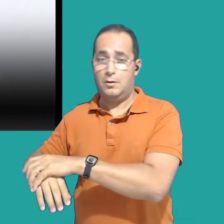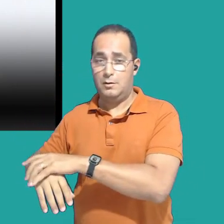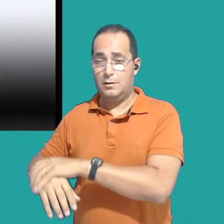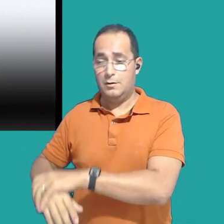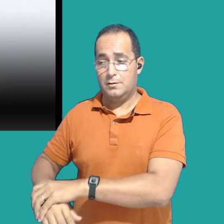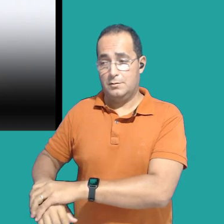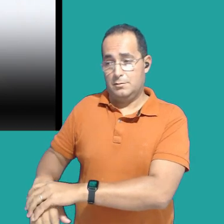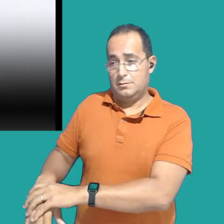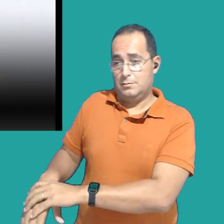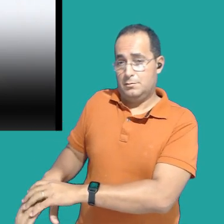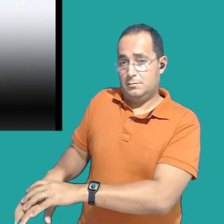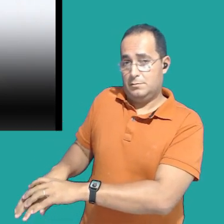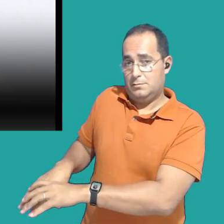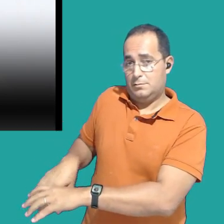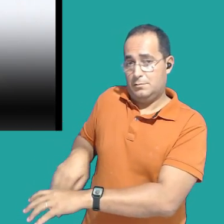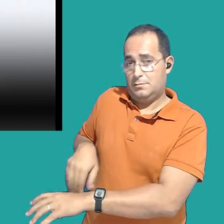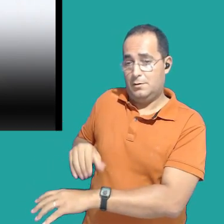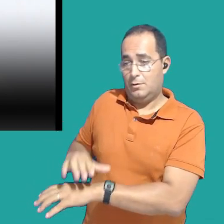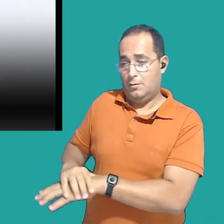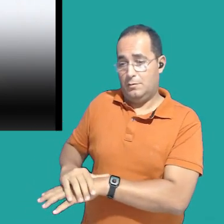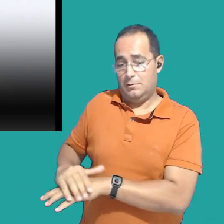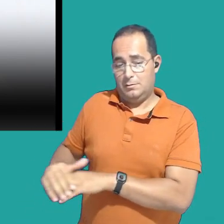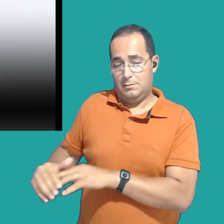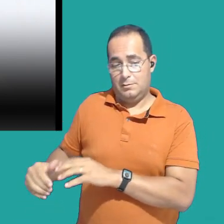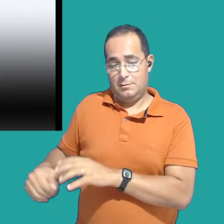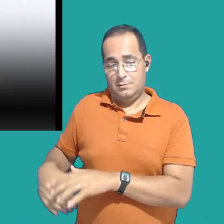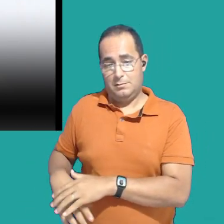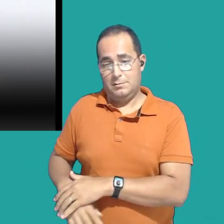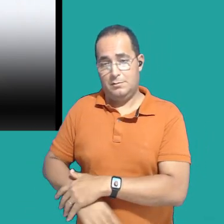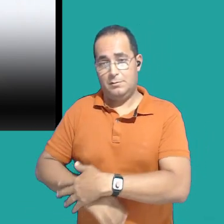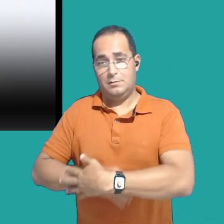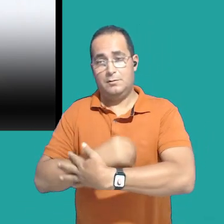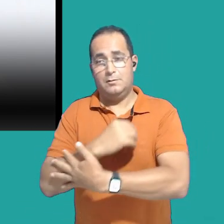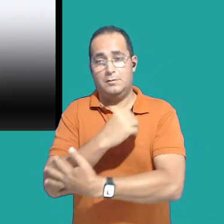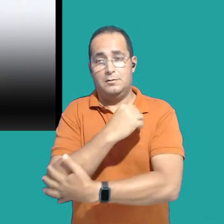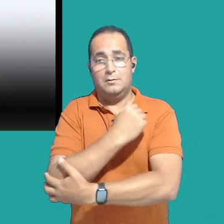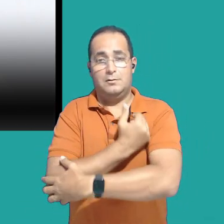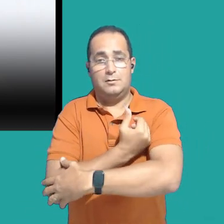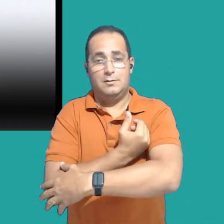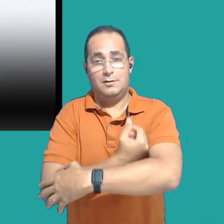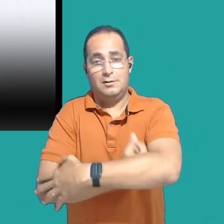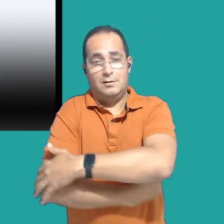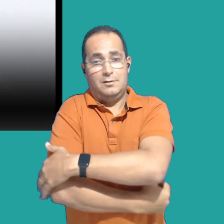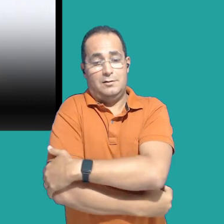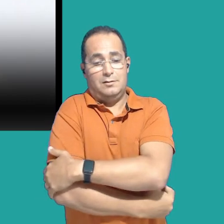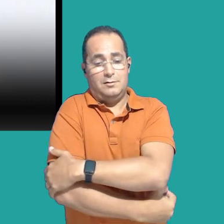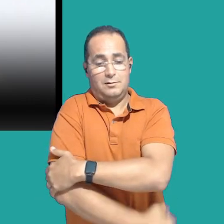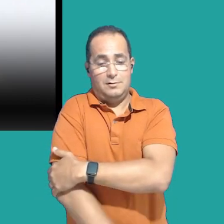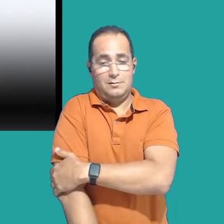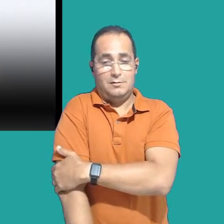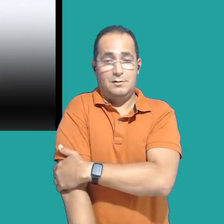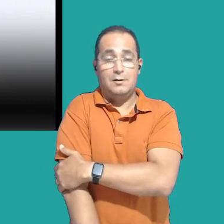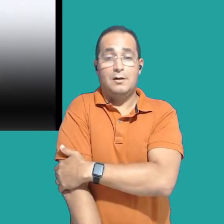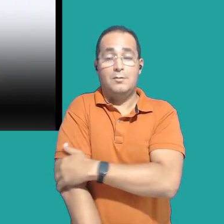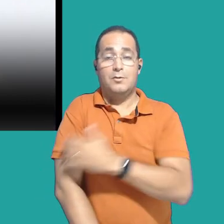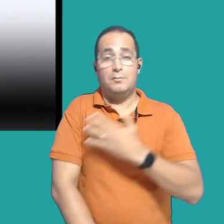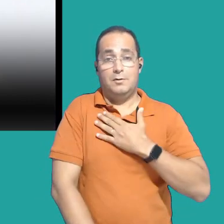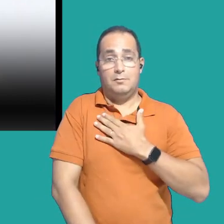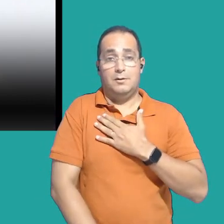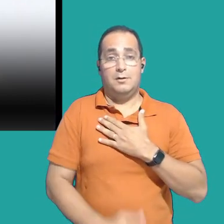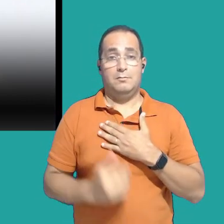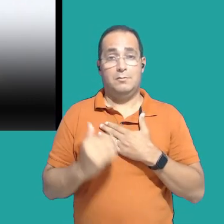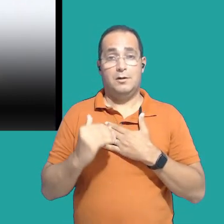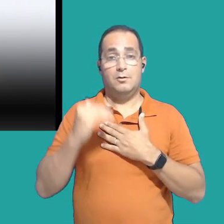meu braço da pessoa, ou tirando dela, e vou deslizando para o cotovelo. Porque, para mim, naquele momento,